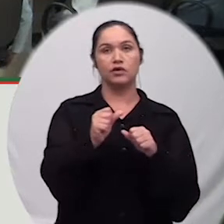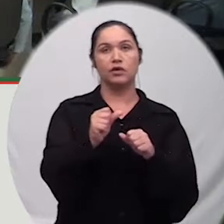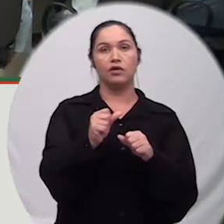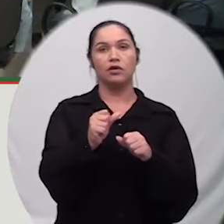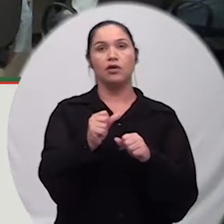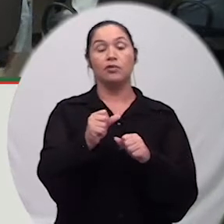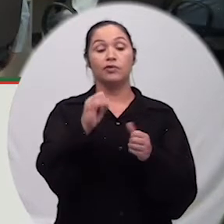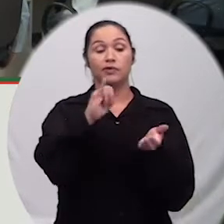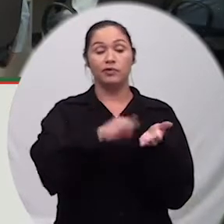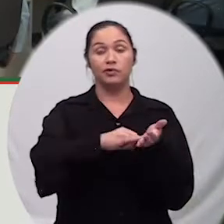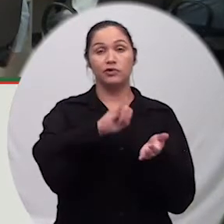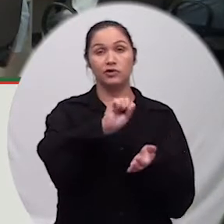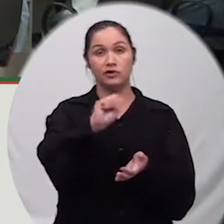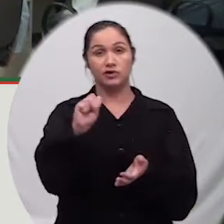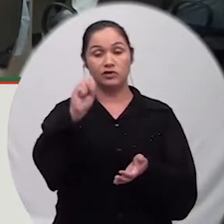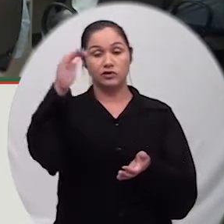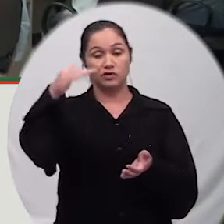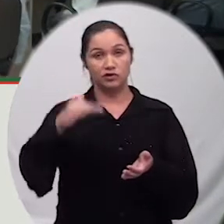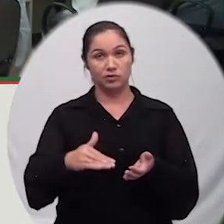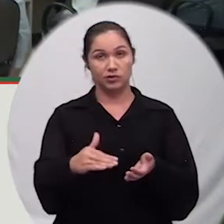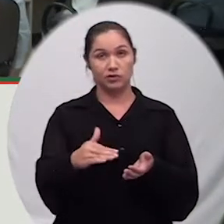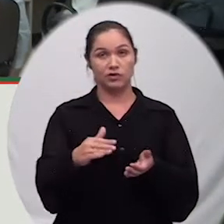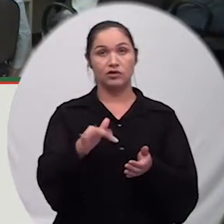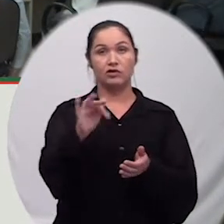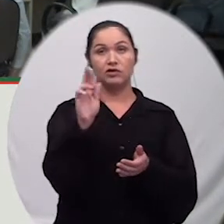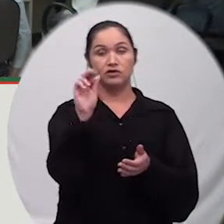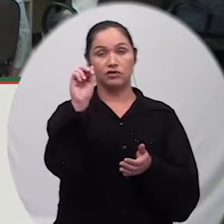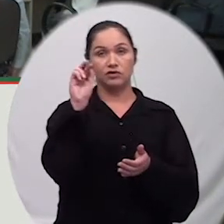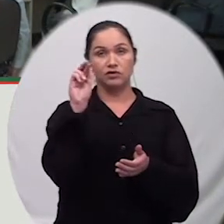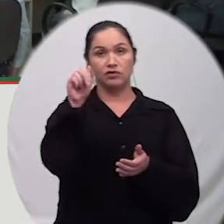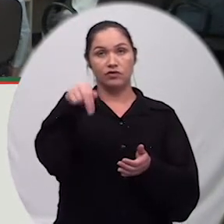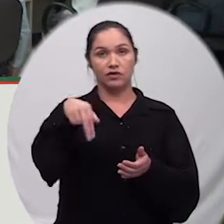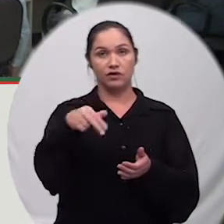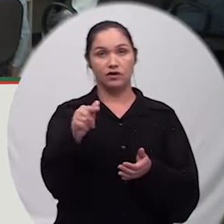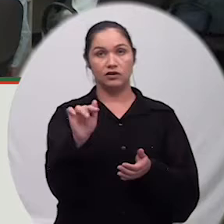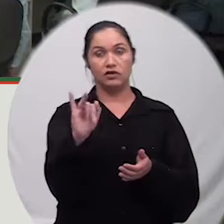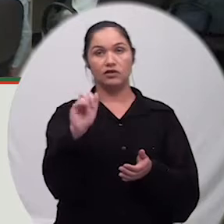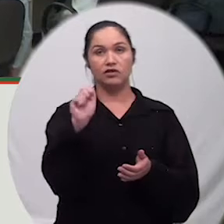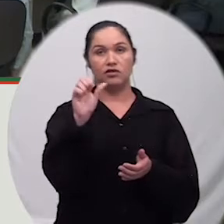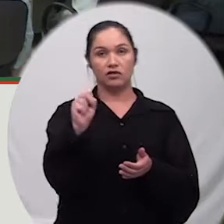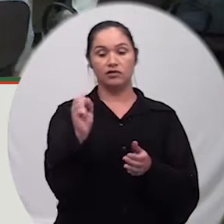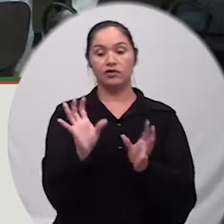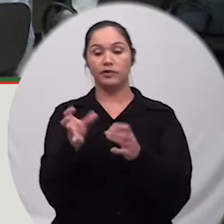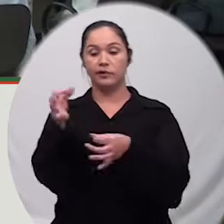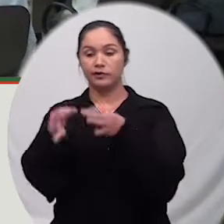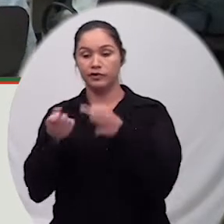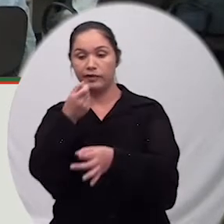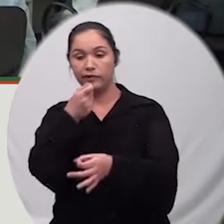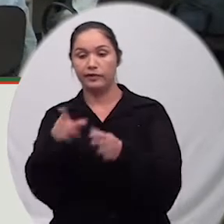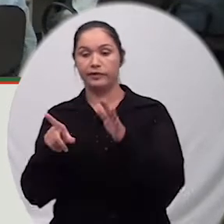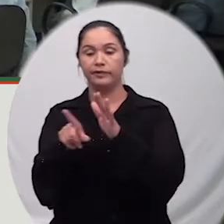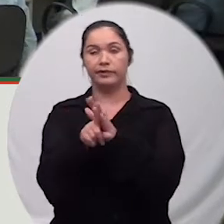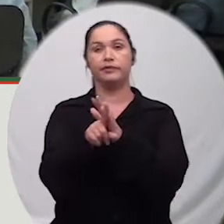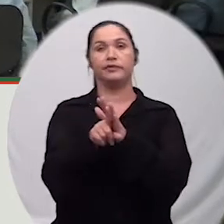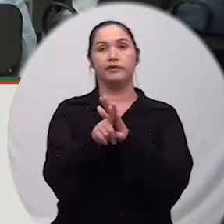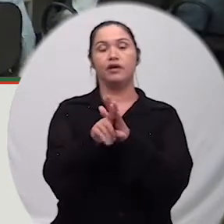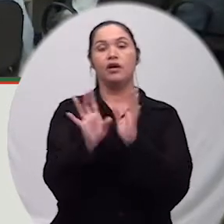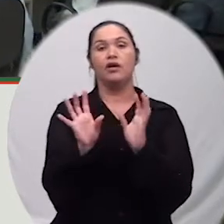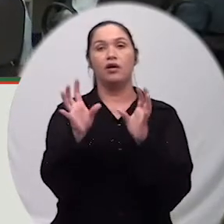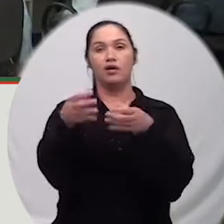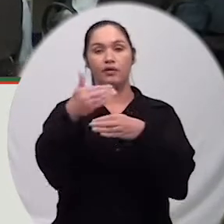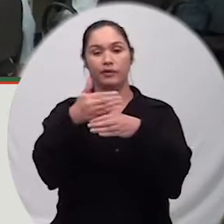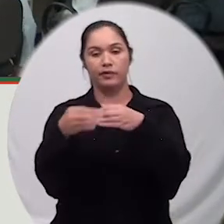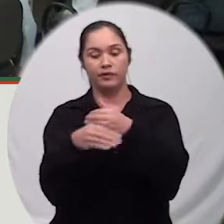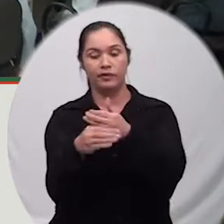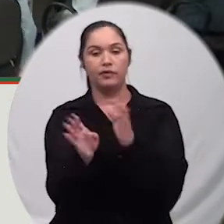do ISS às franquias. A Comissão de Justiça e Redação opinou pela legalidade e constitucionalidade.